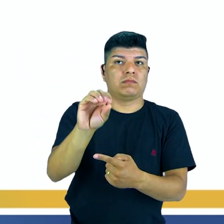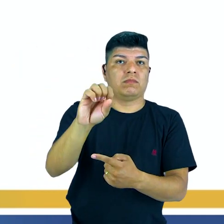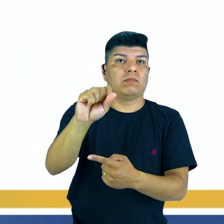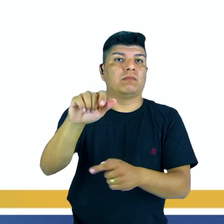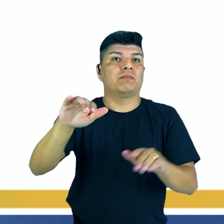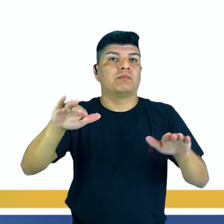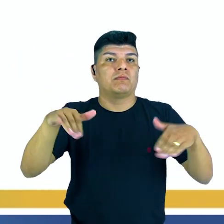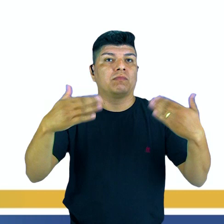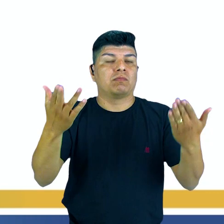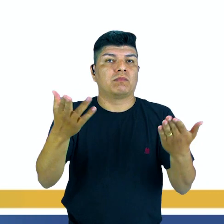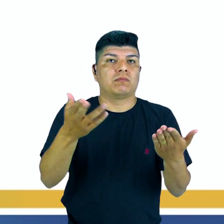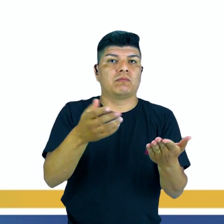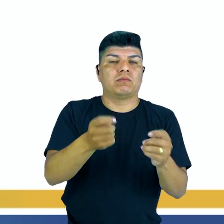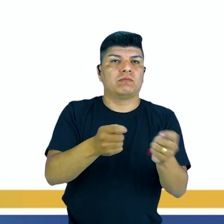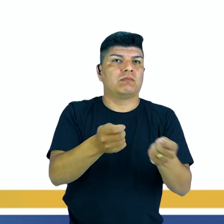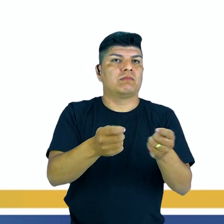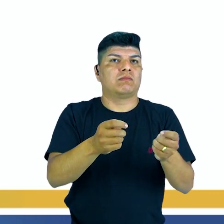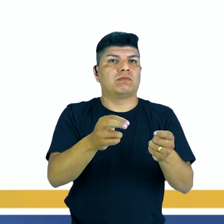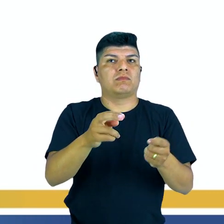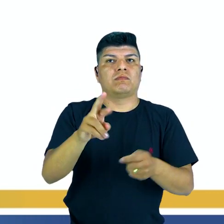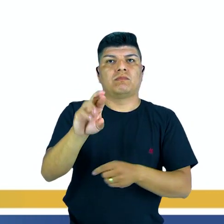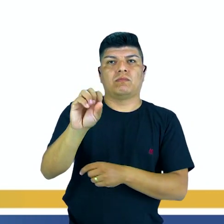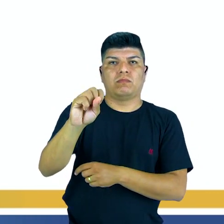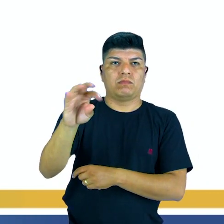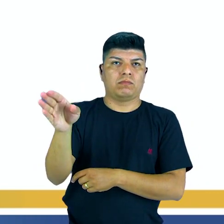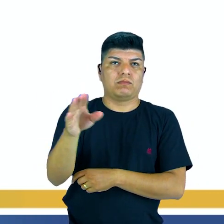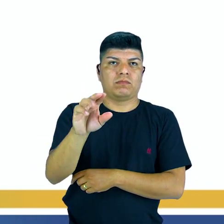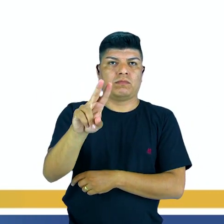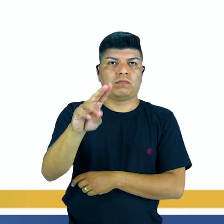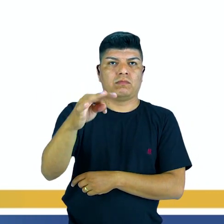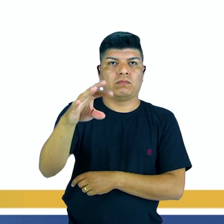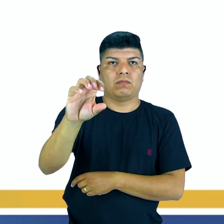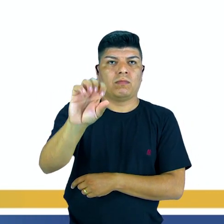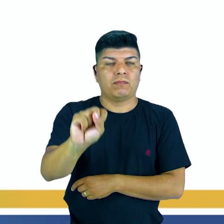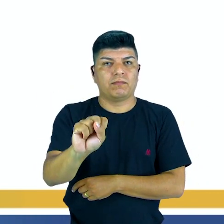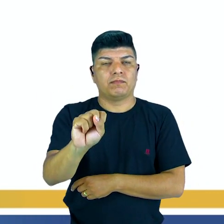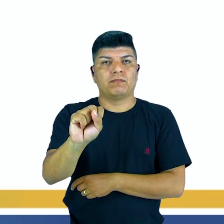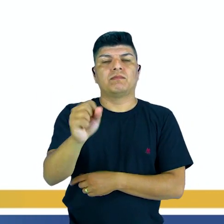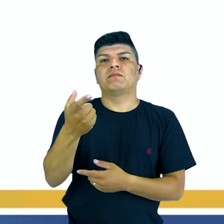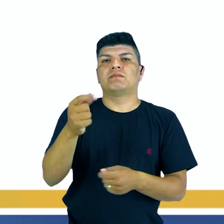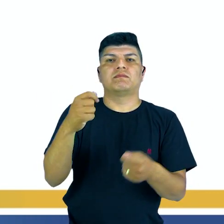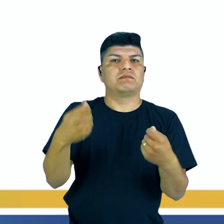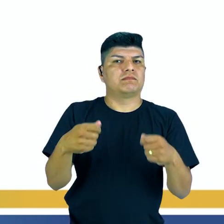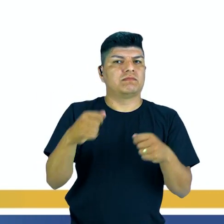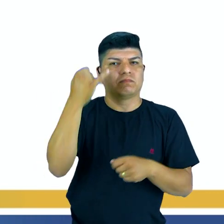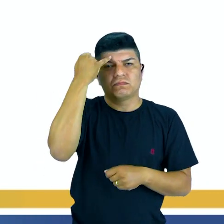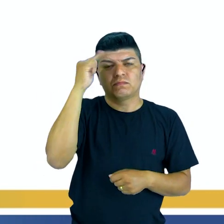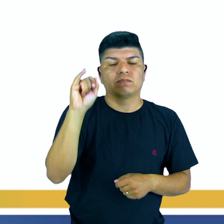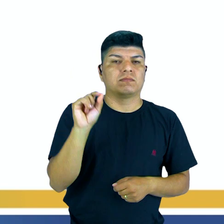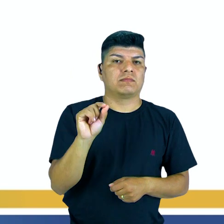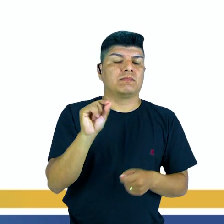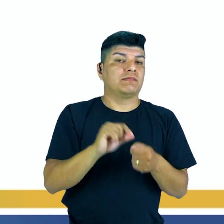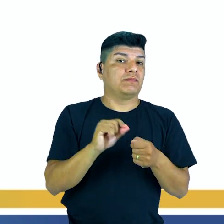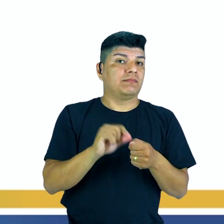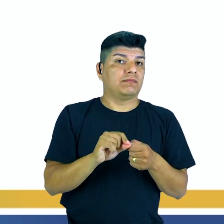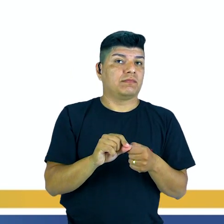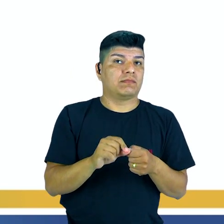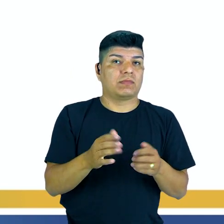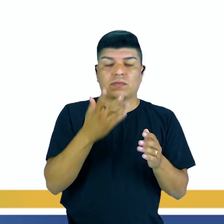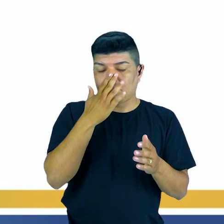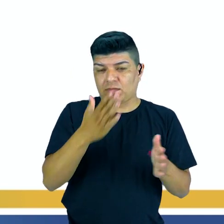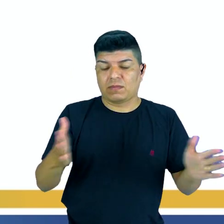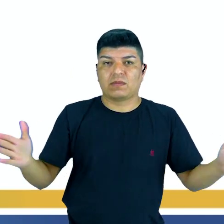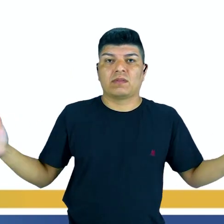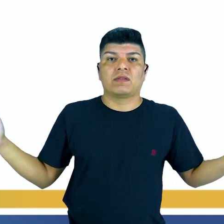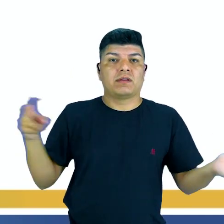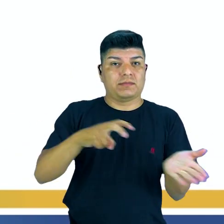quais direções na Rosa dos Ventos. Pessoal, equinócio, eu falei para vocês que dá para fazer aquela ideia de você abrir os braços